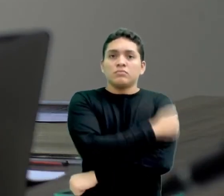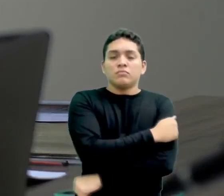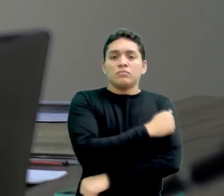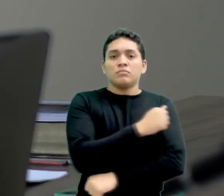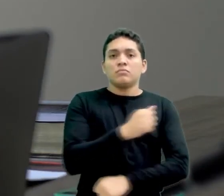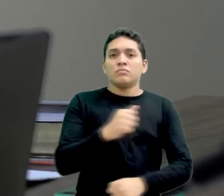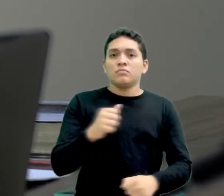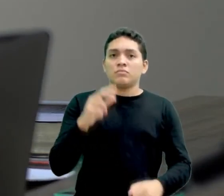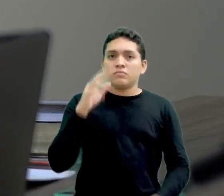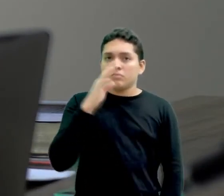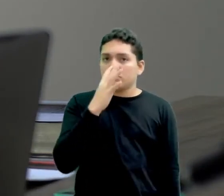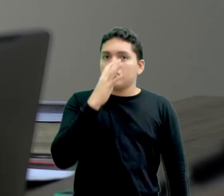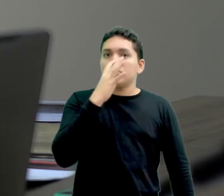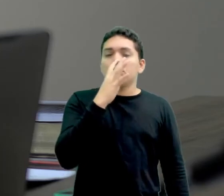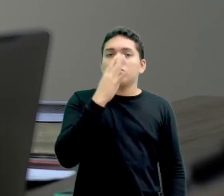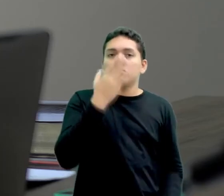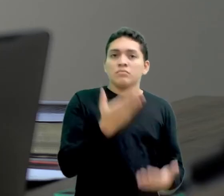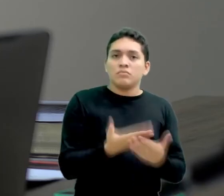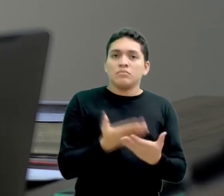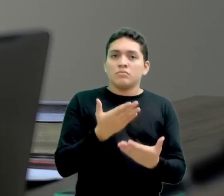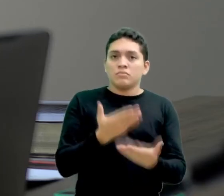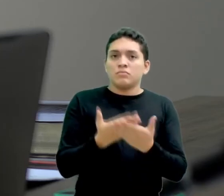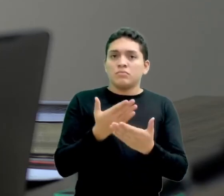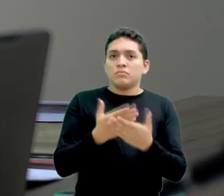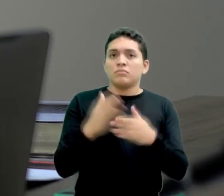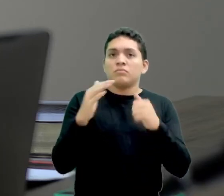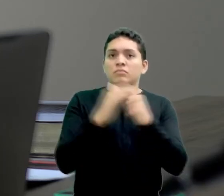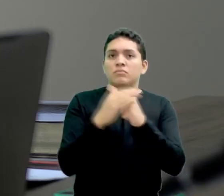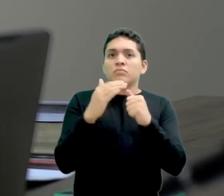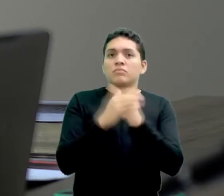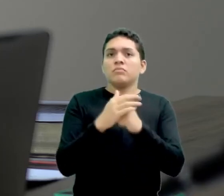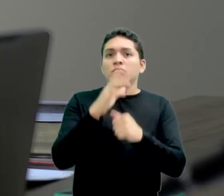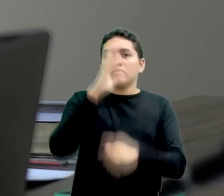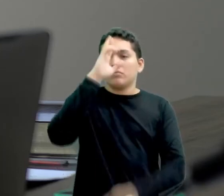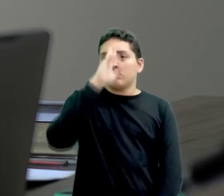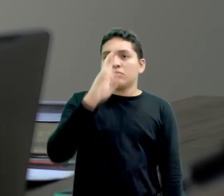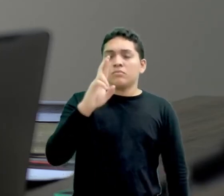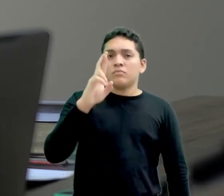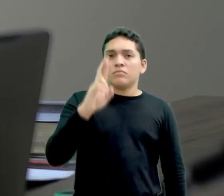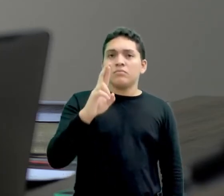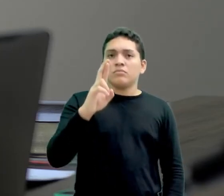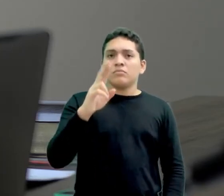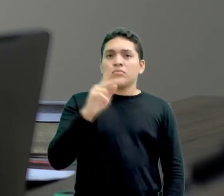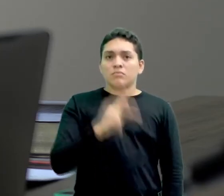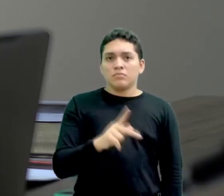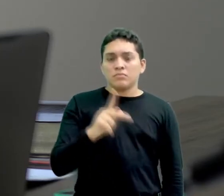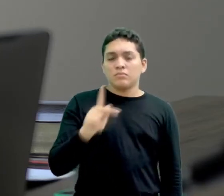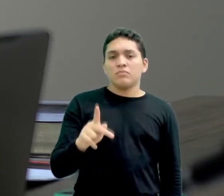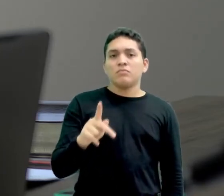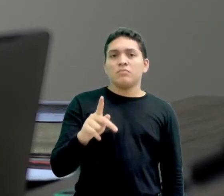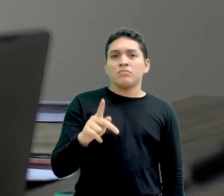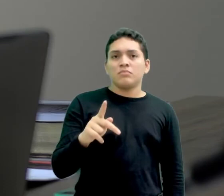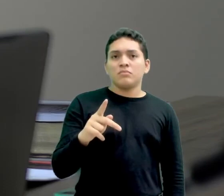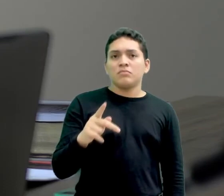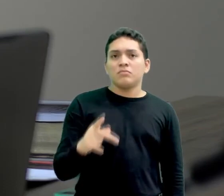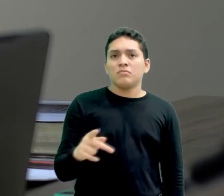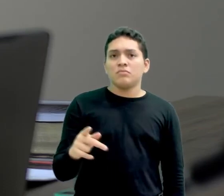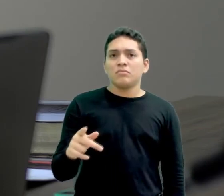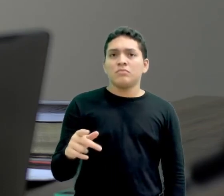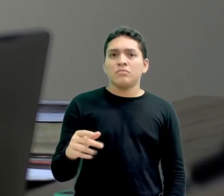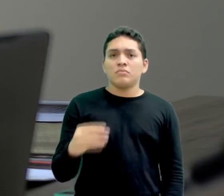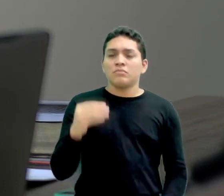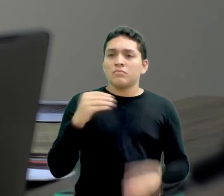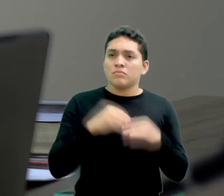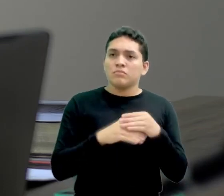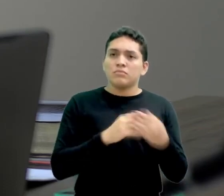nos acompanhando, então estude, né, ore ao Senhor, busque ainda mais. Professor, esteja com a lição dentro do